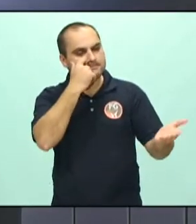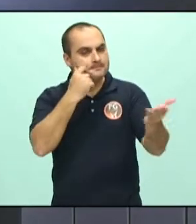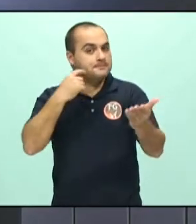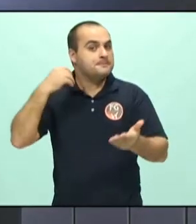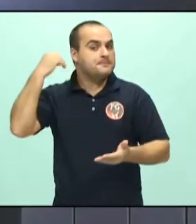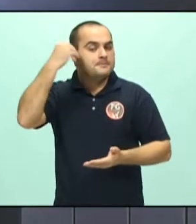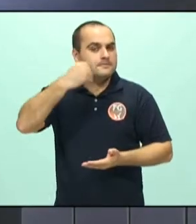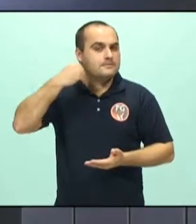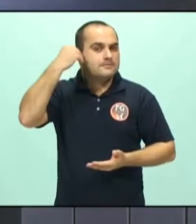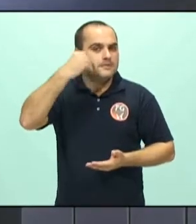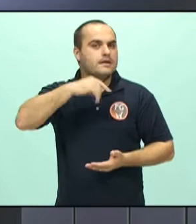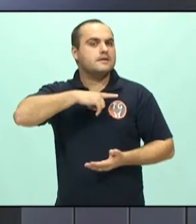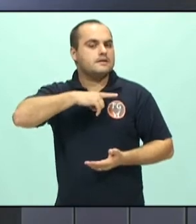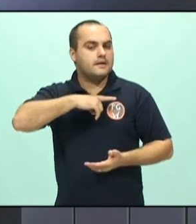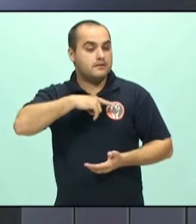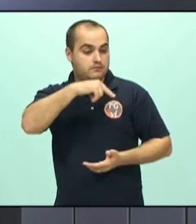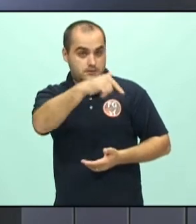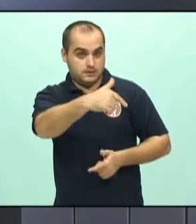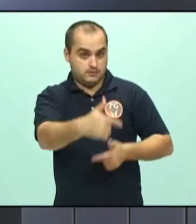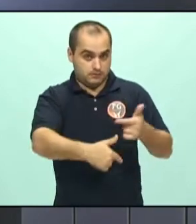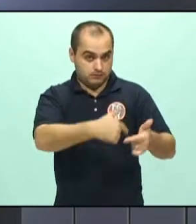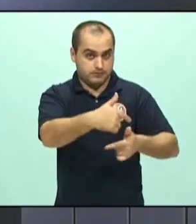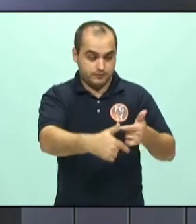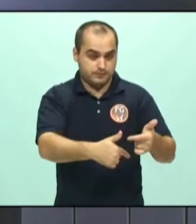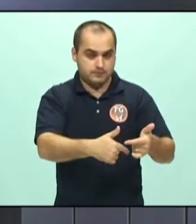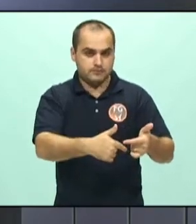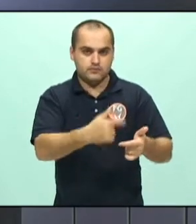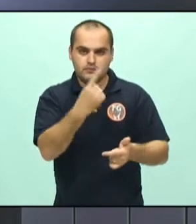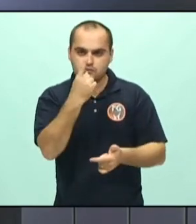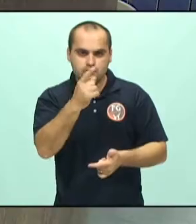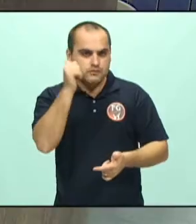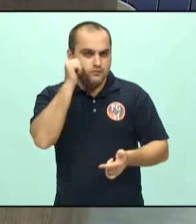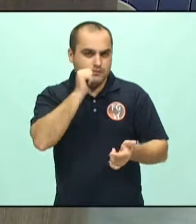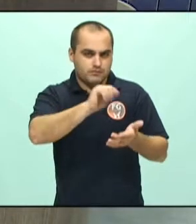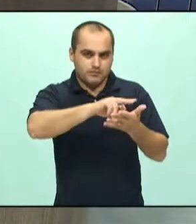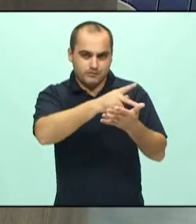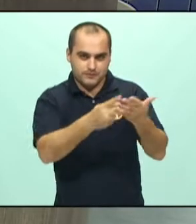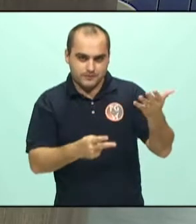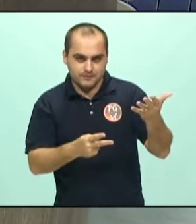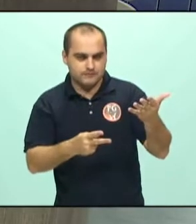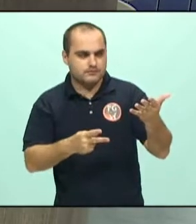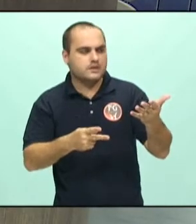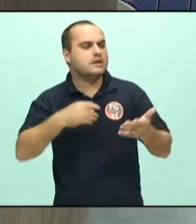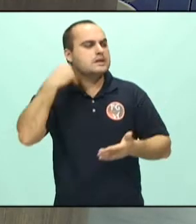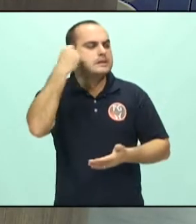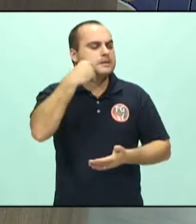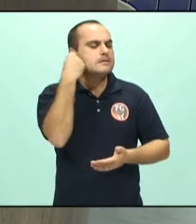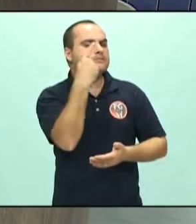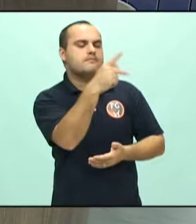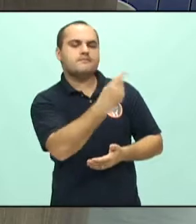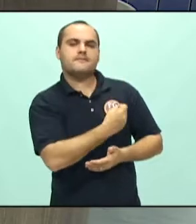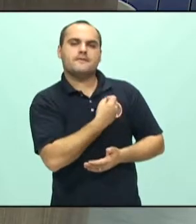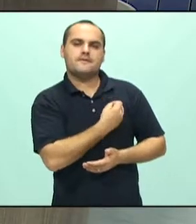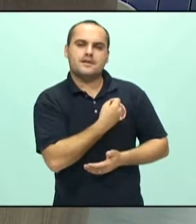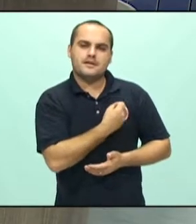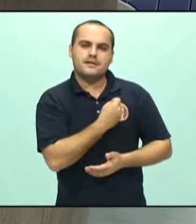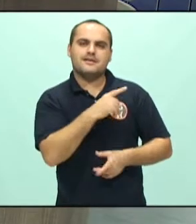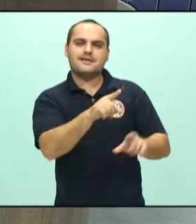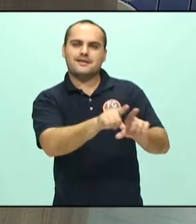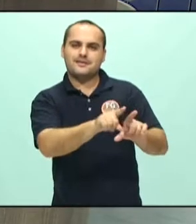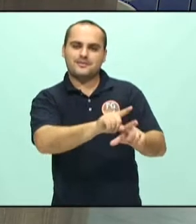trabalho nessa edição, com o trabalho de uma poeta, com relação à sua experiência de vida e o incremento